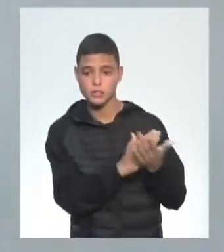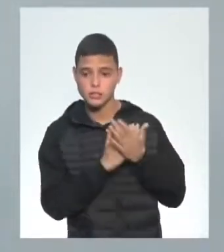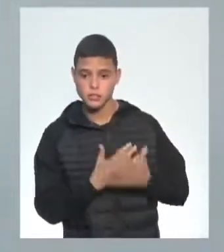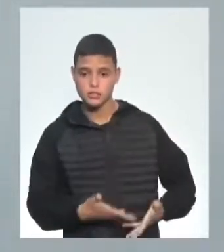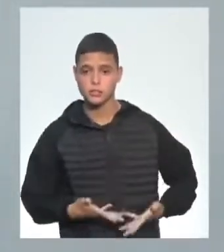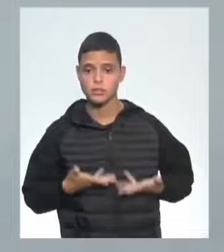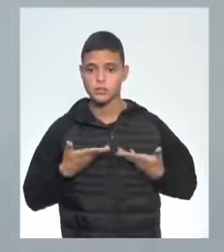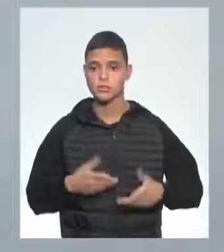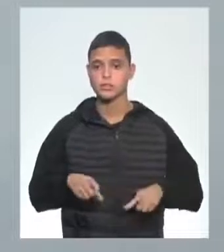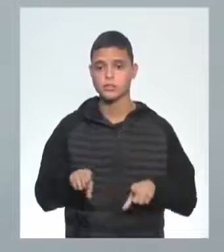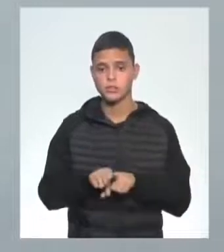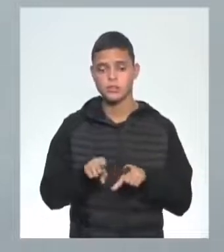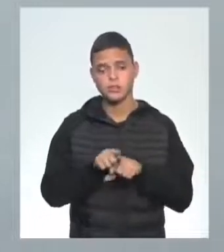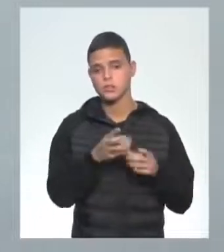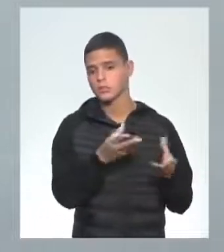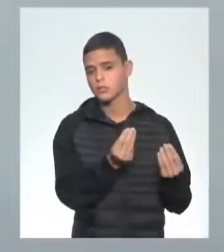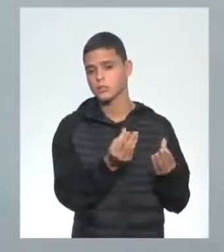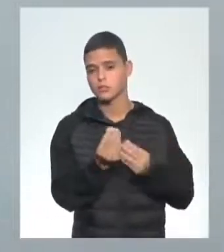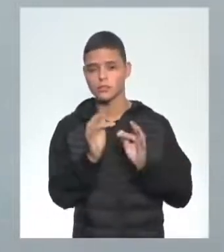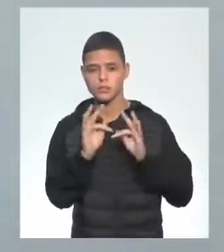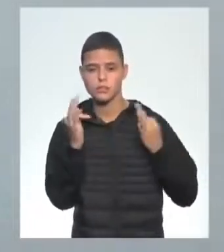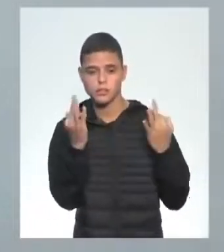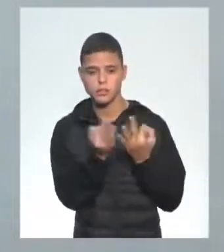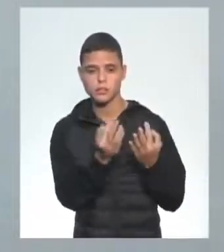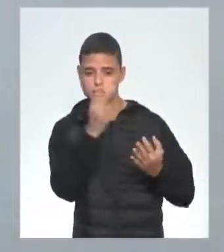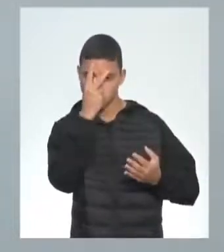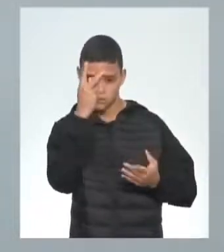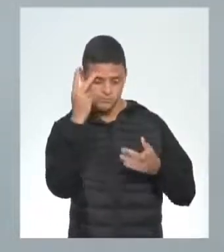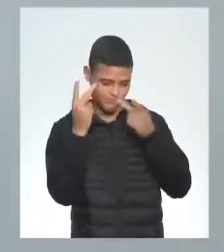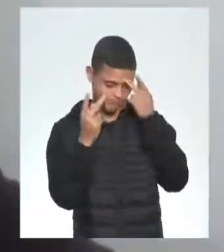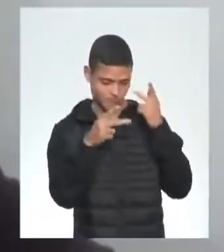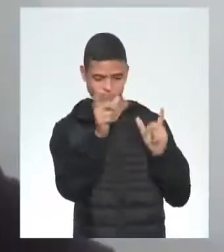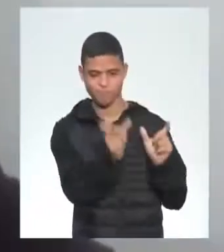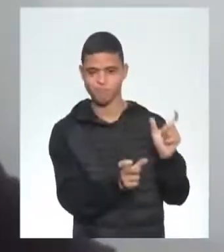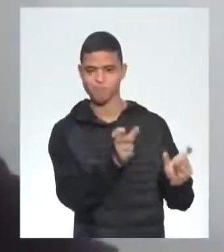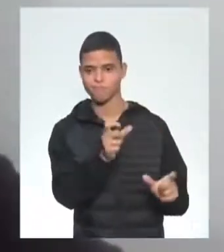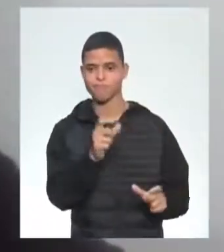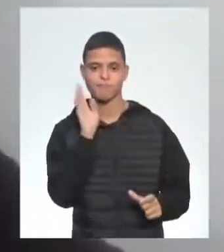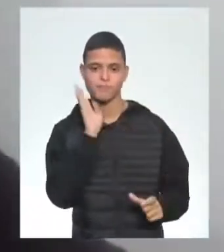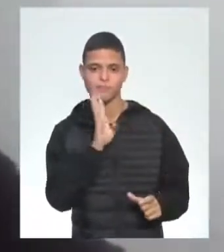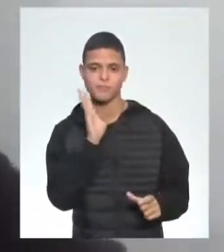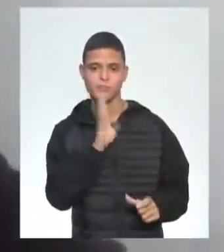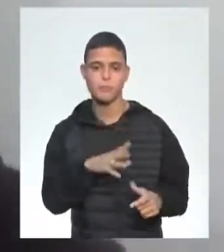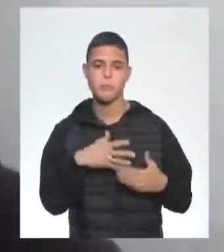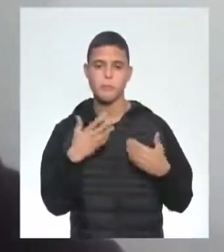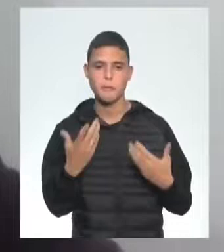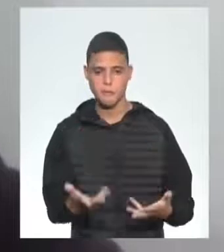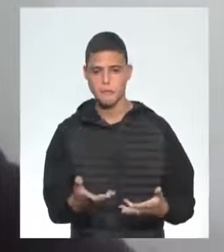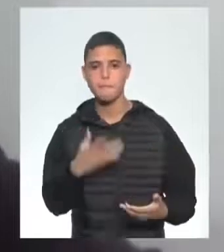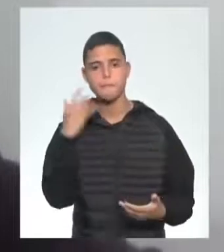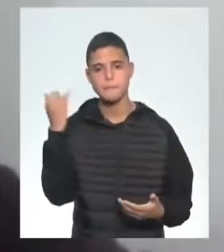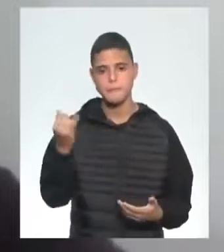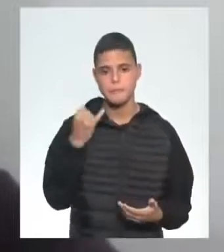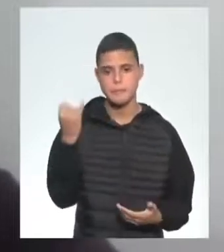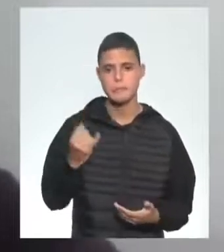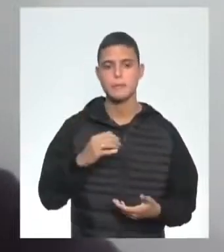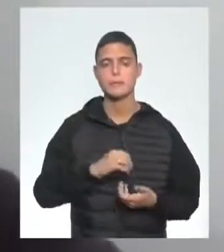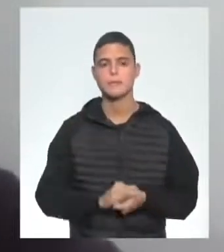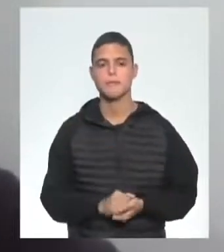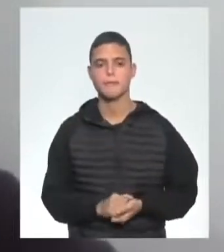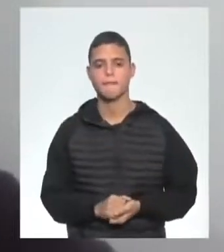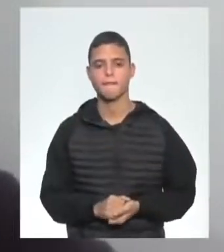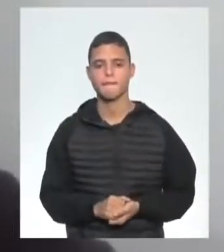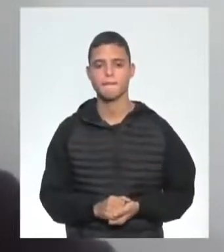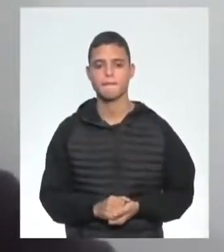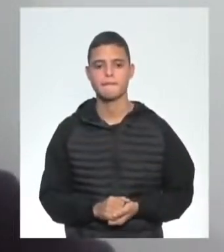minha família. Eles falam muito em família, pessoas, entende? Essa ligação que eu acho interessante. E outra coisa importante também, professora, é